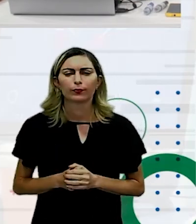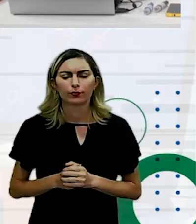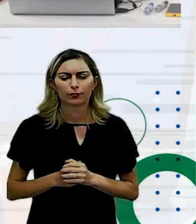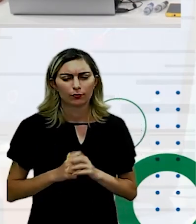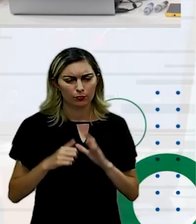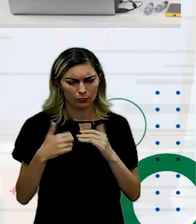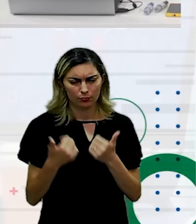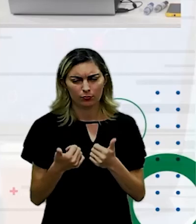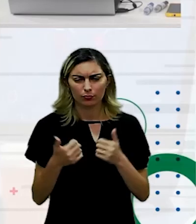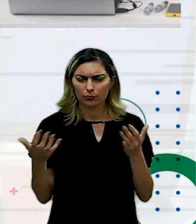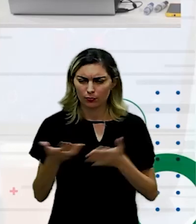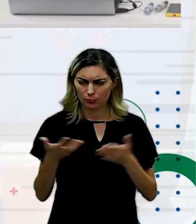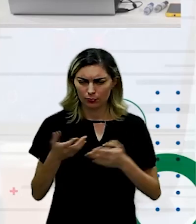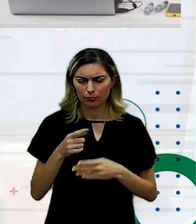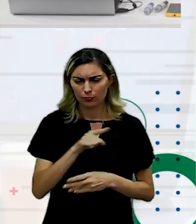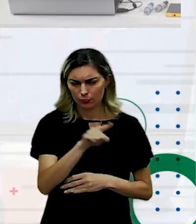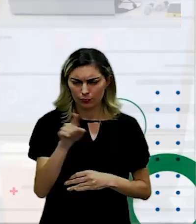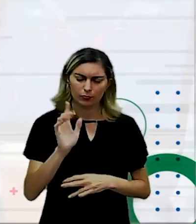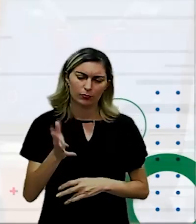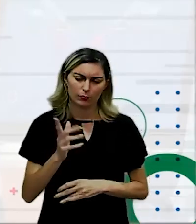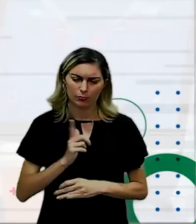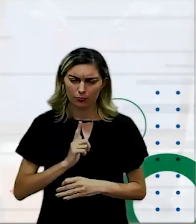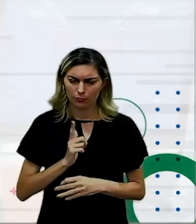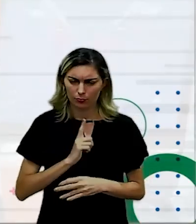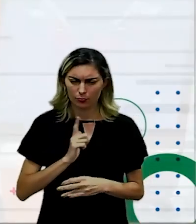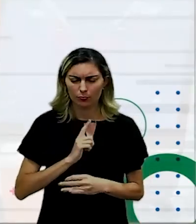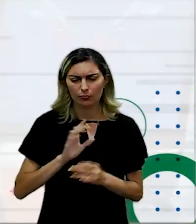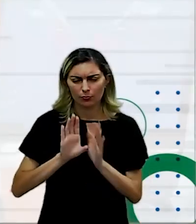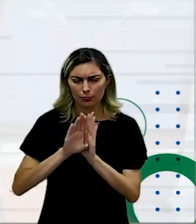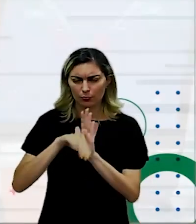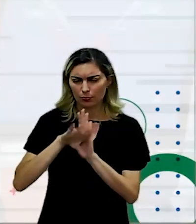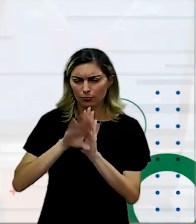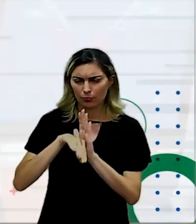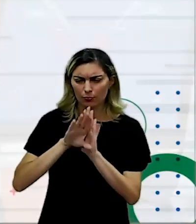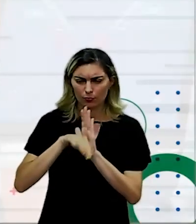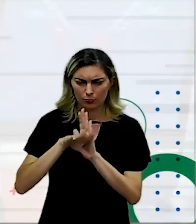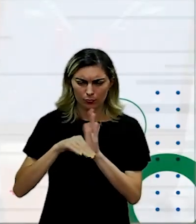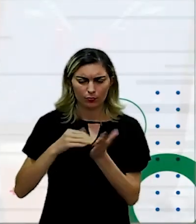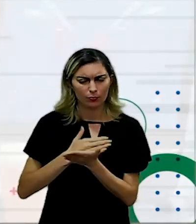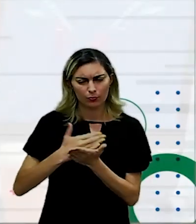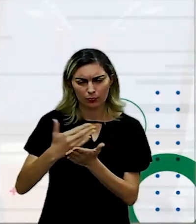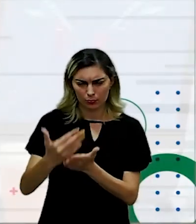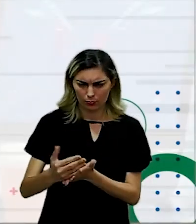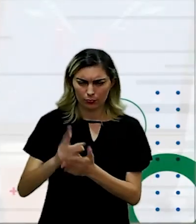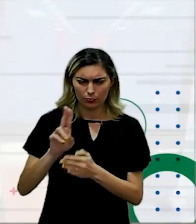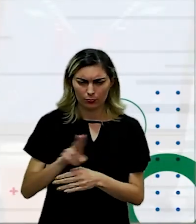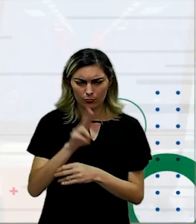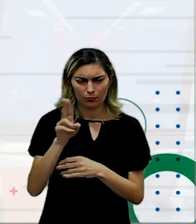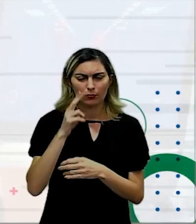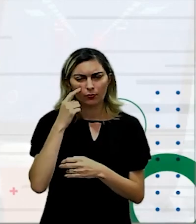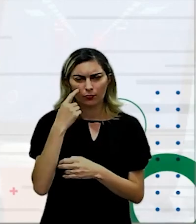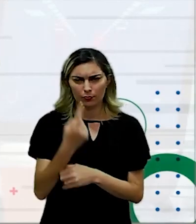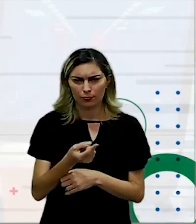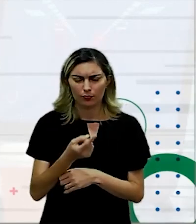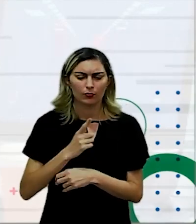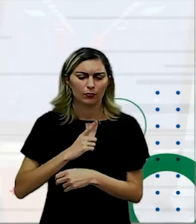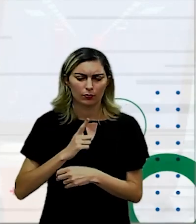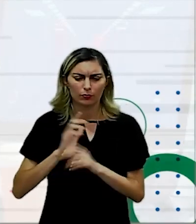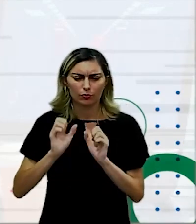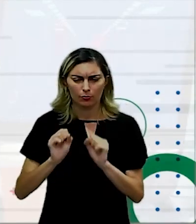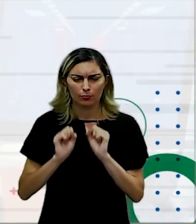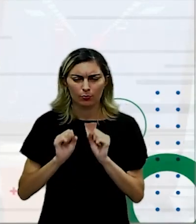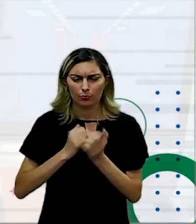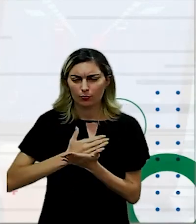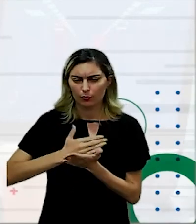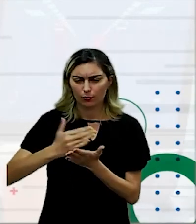Pronto, gente. Agora que vocês já têm o conceito inicial do uso dentro do Figma, vocês já podem